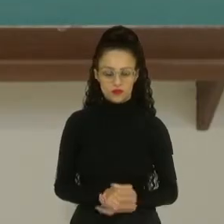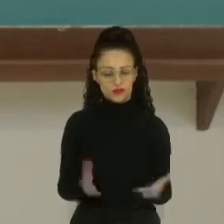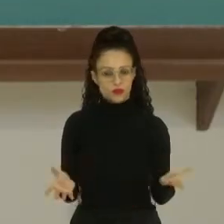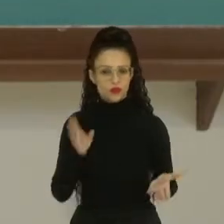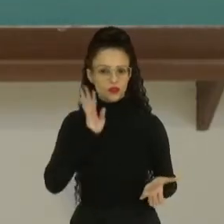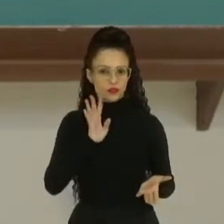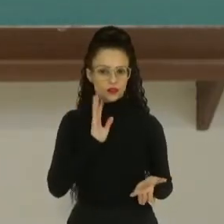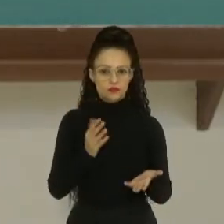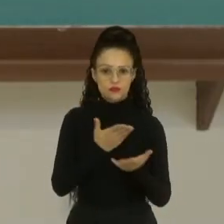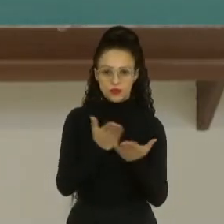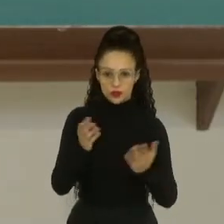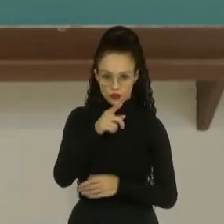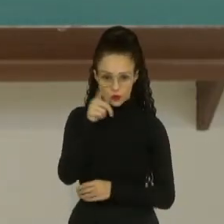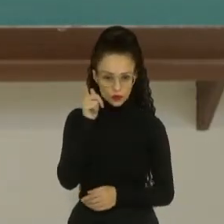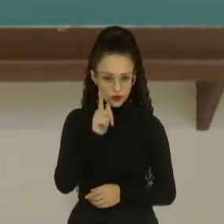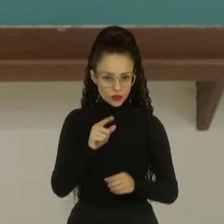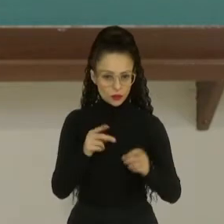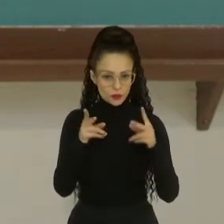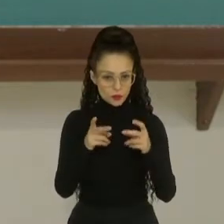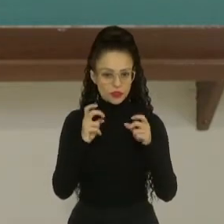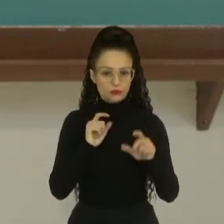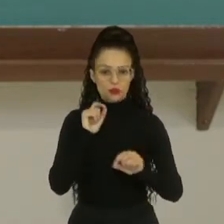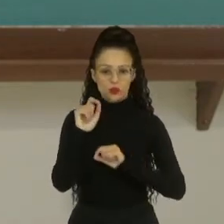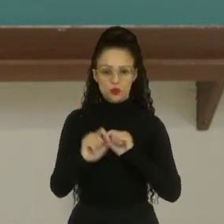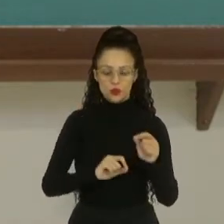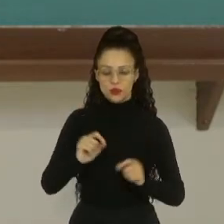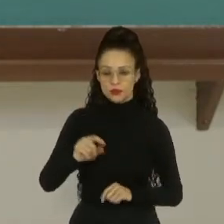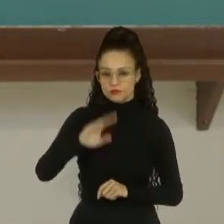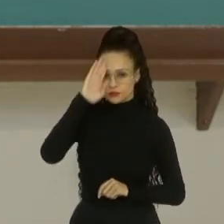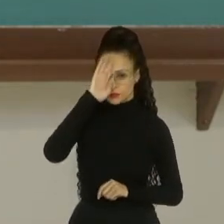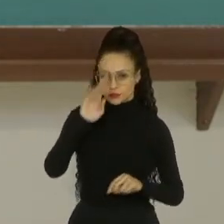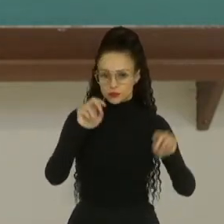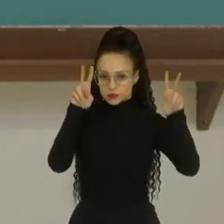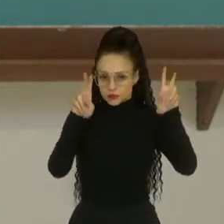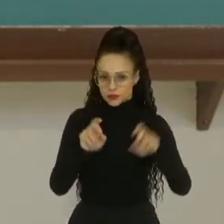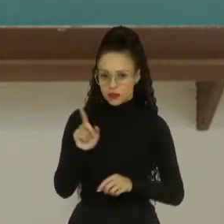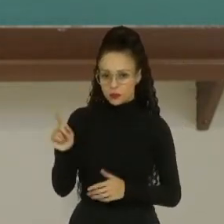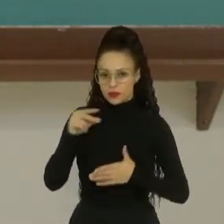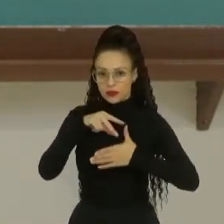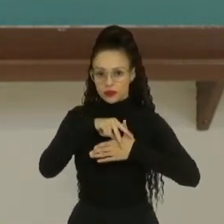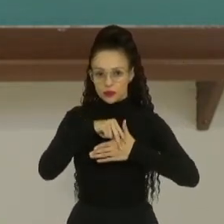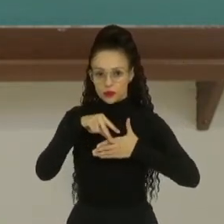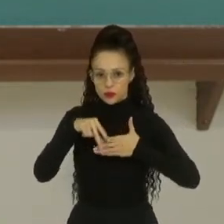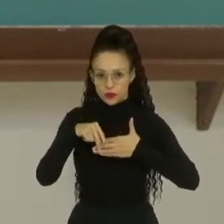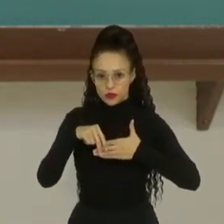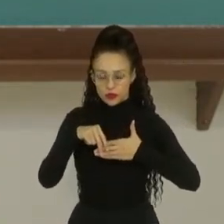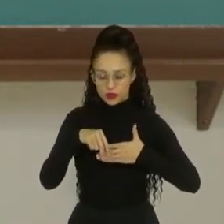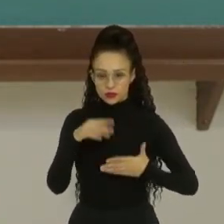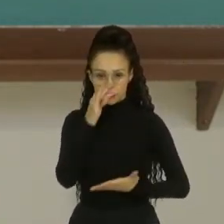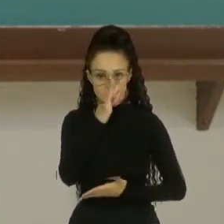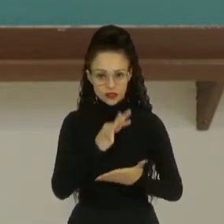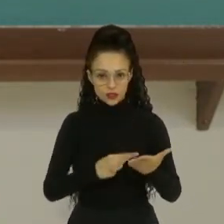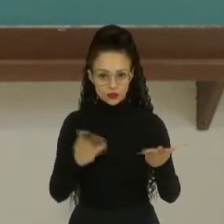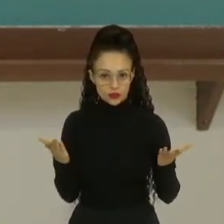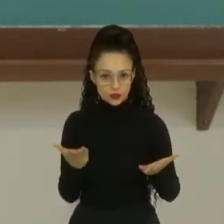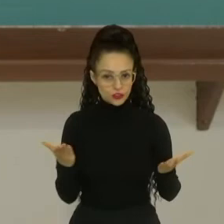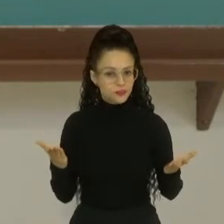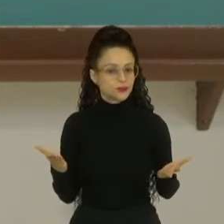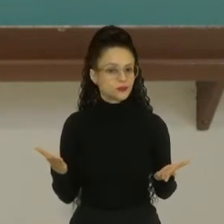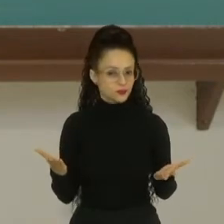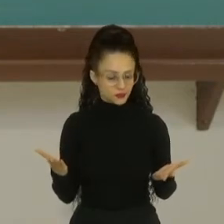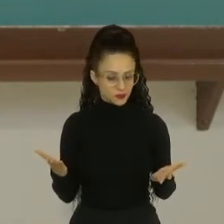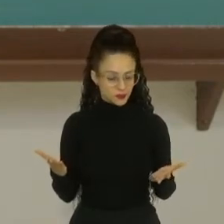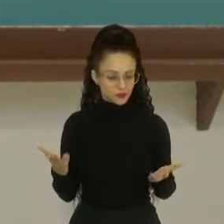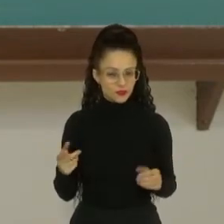Legal, e aí, você conseguiu perceber qual é o tema central, então, do nosso cordel, do nosso texto de hoje?